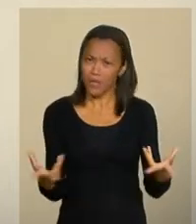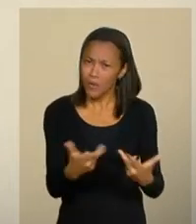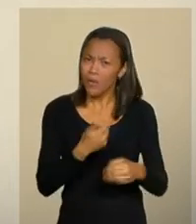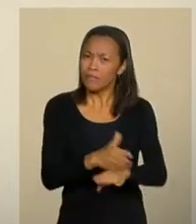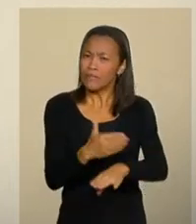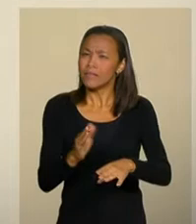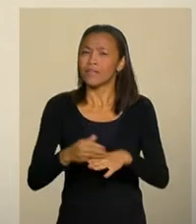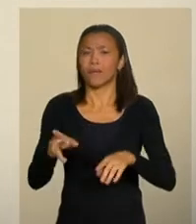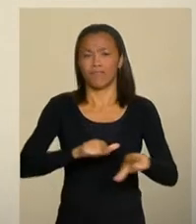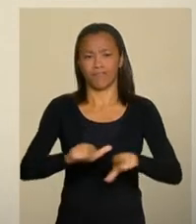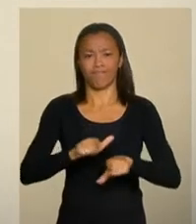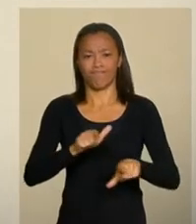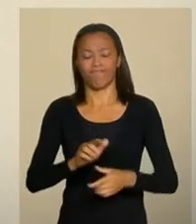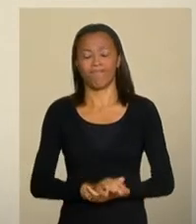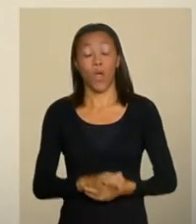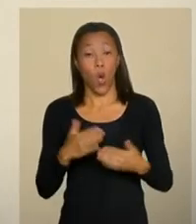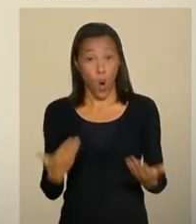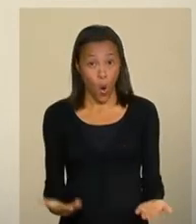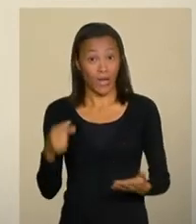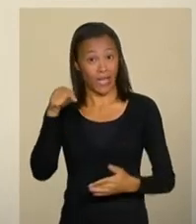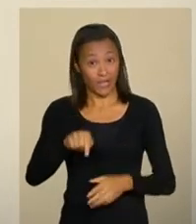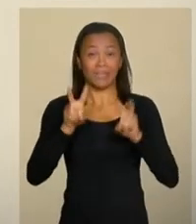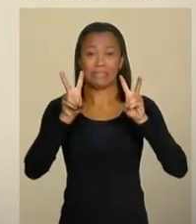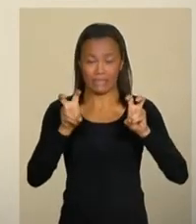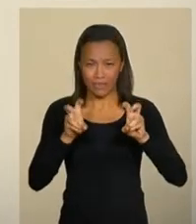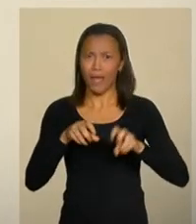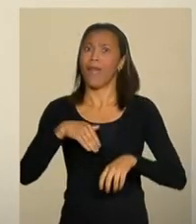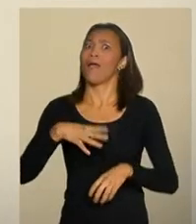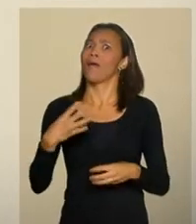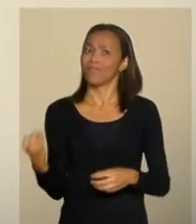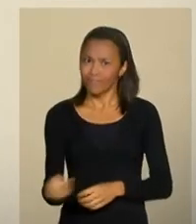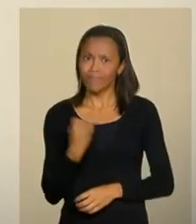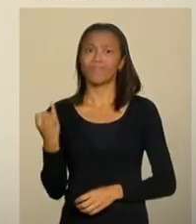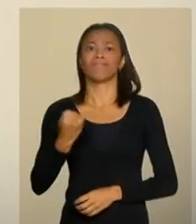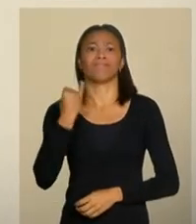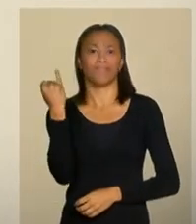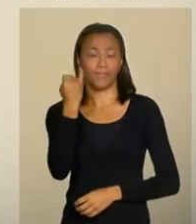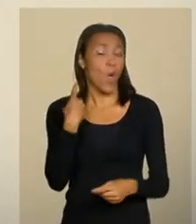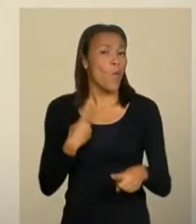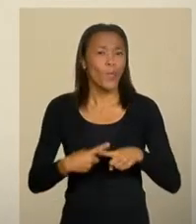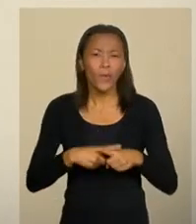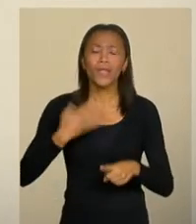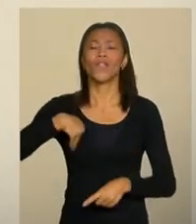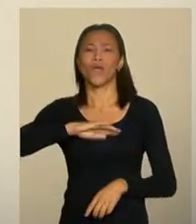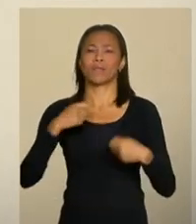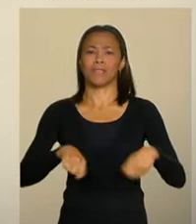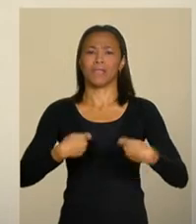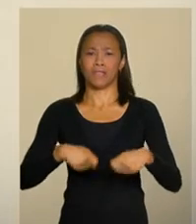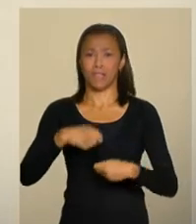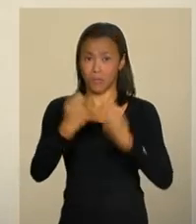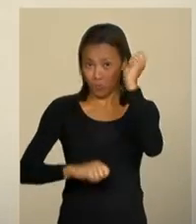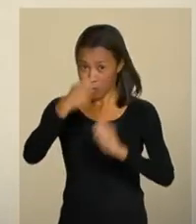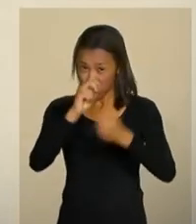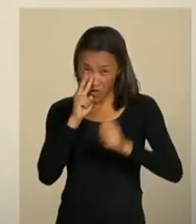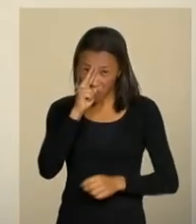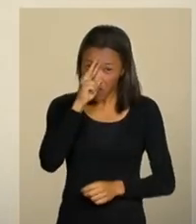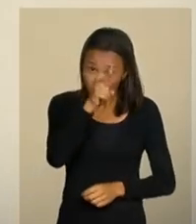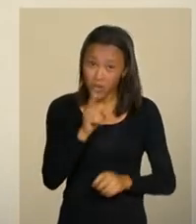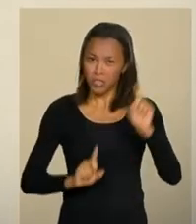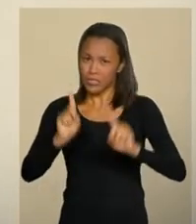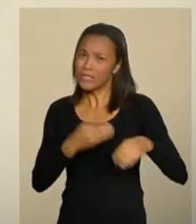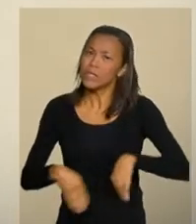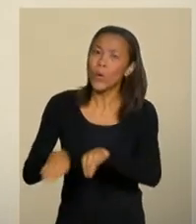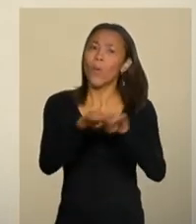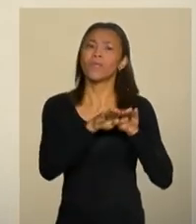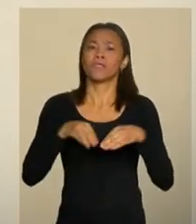trabalhadores olha Luciano esse assunto é mesmo muito importante porque Precisamos de uma Indústria forte competitiva